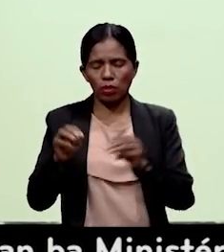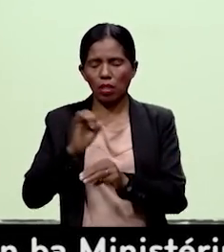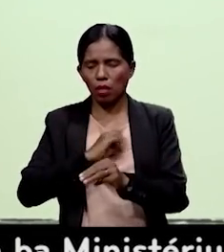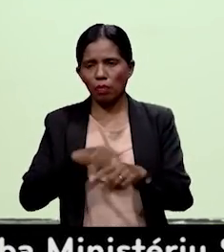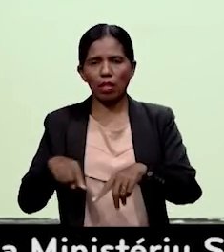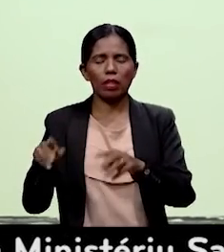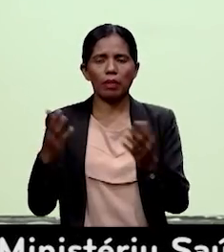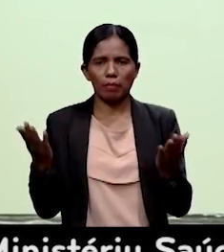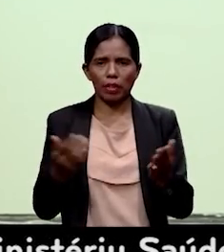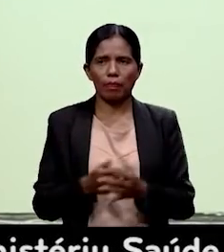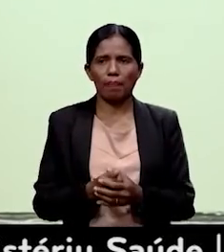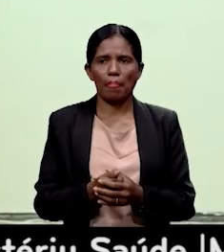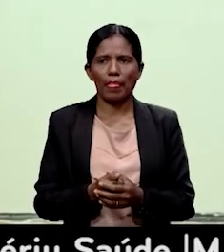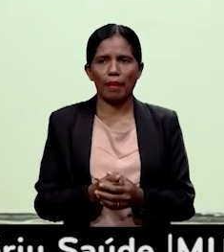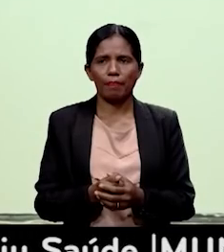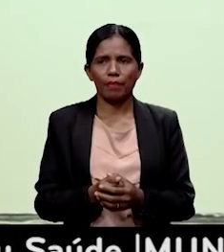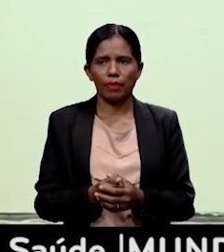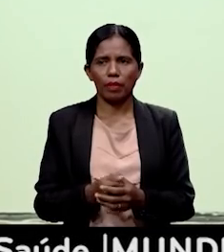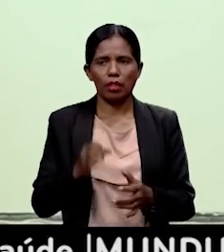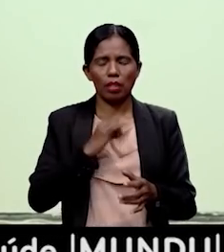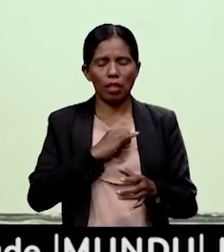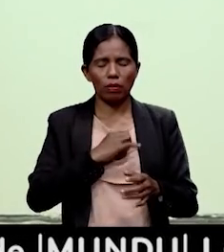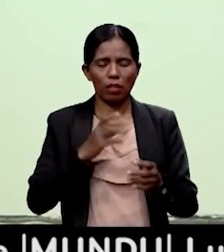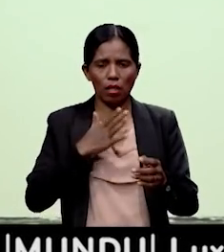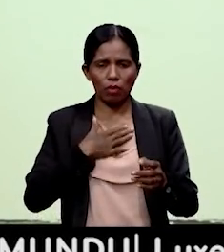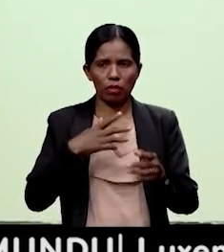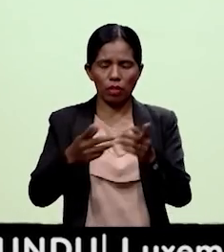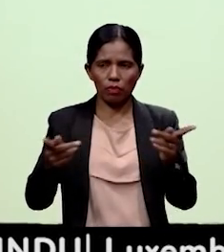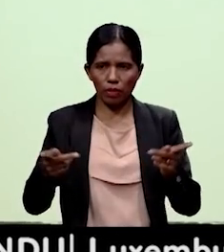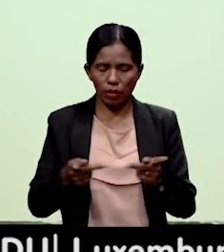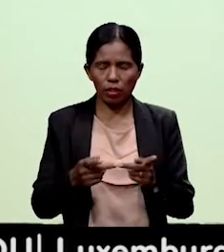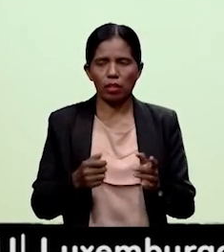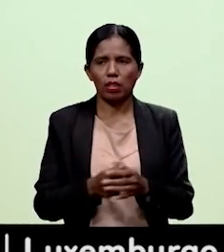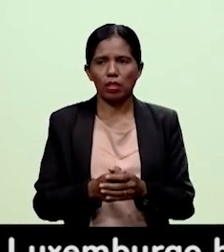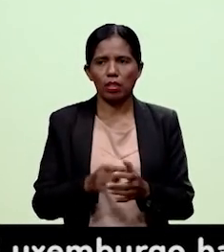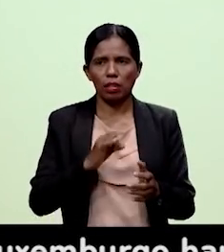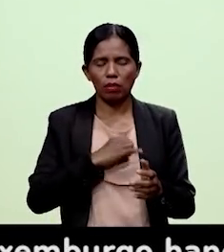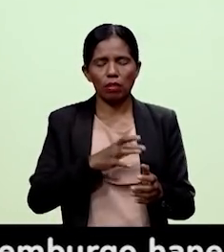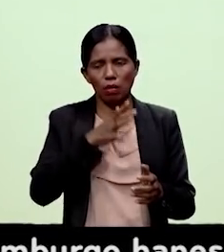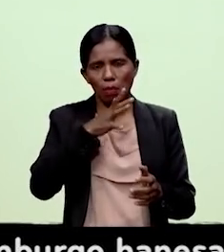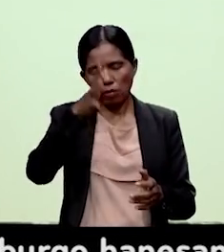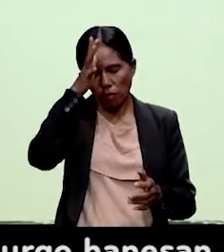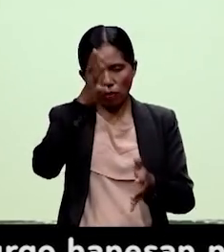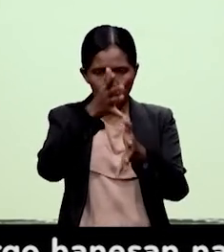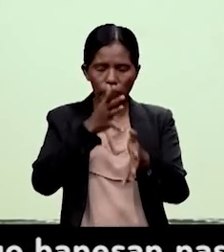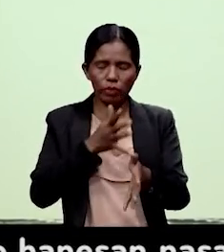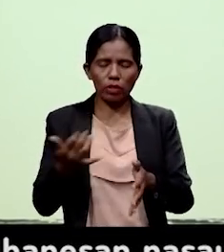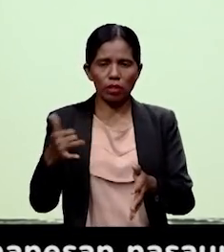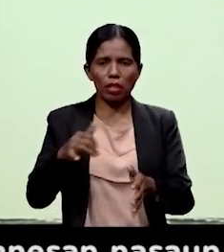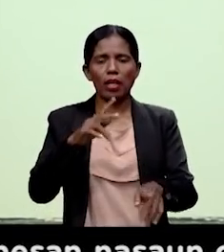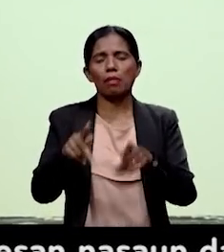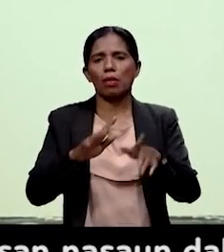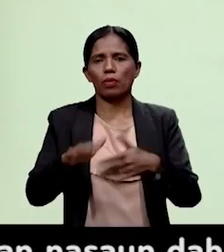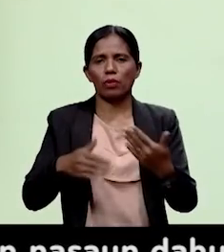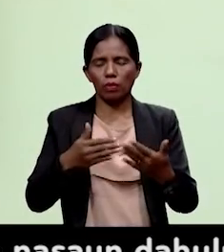nebe posição né los ao quintal né los herança ao nia ama ao nia avó nia né povo nia